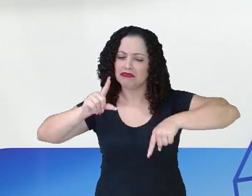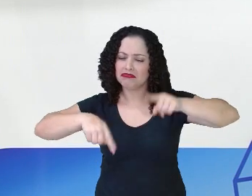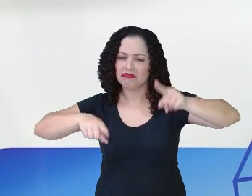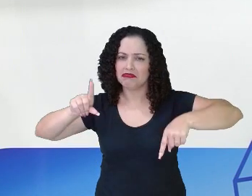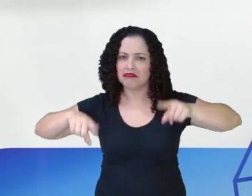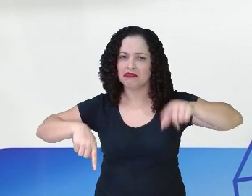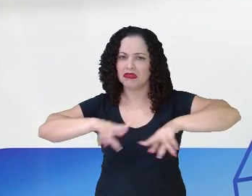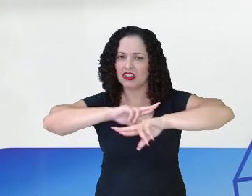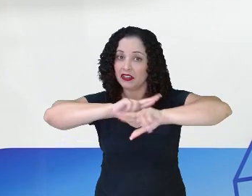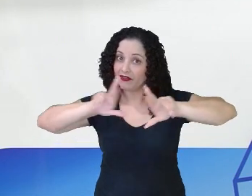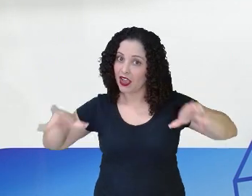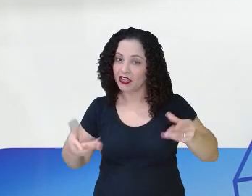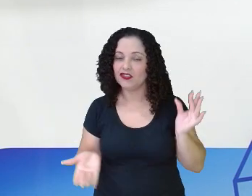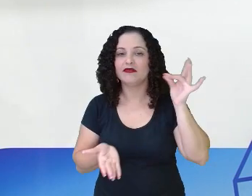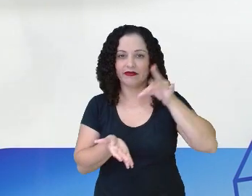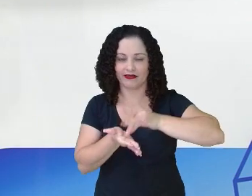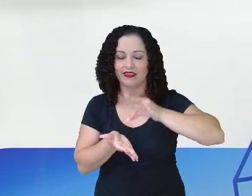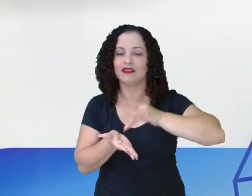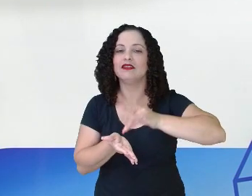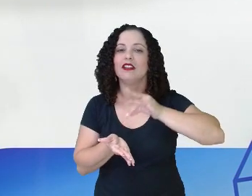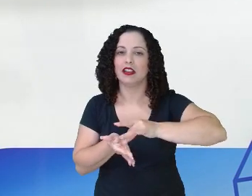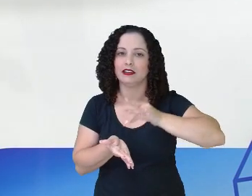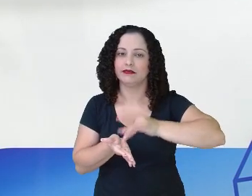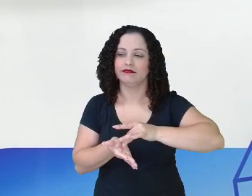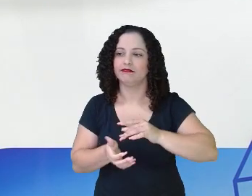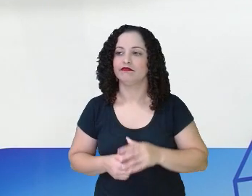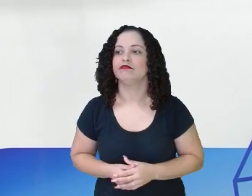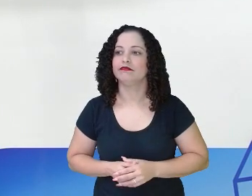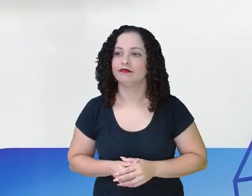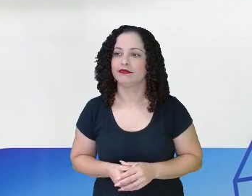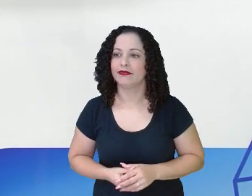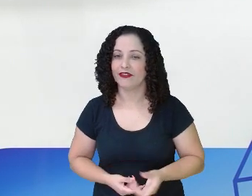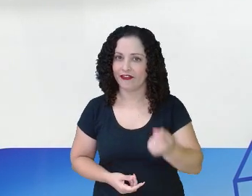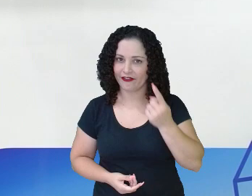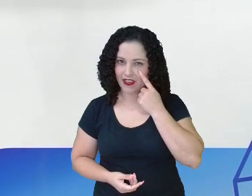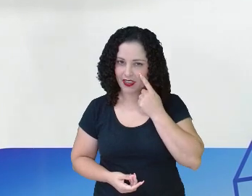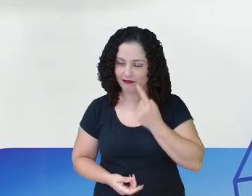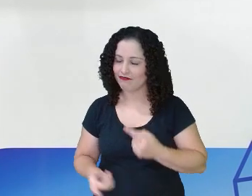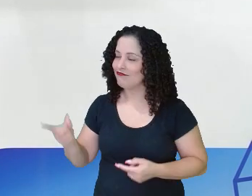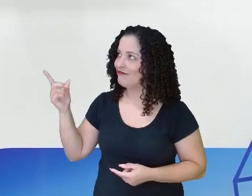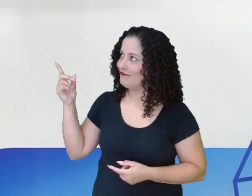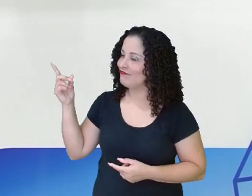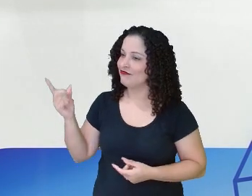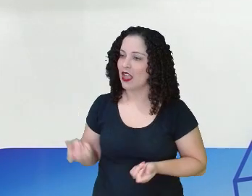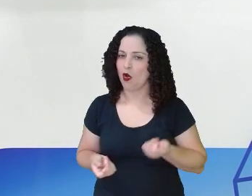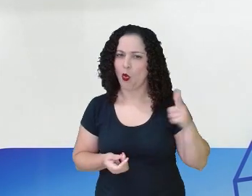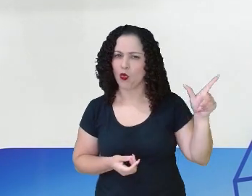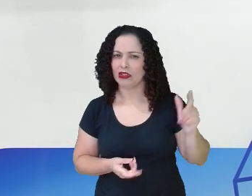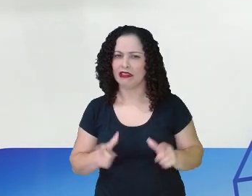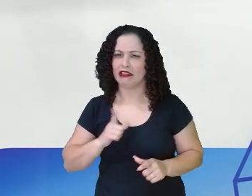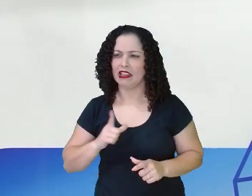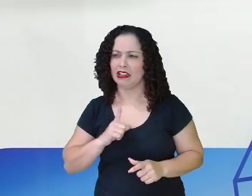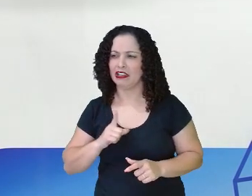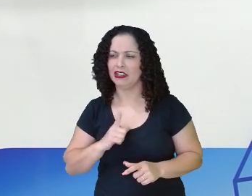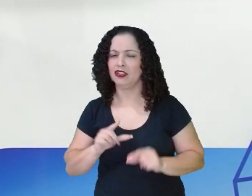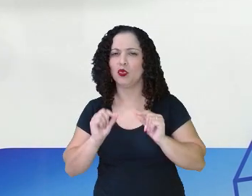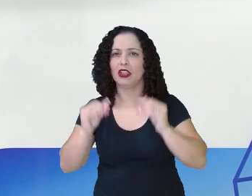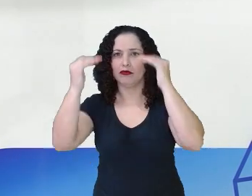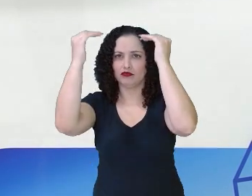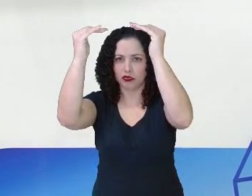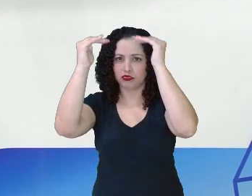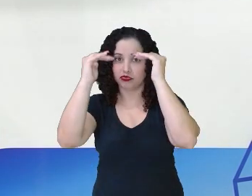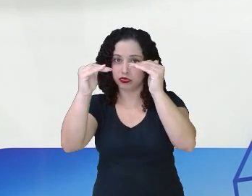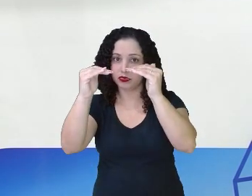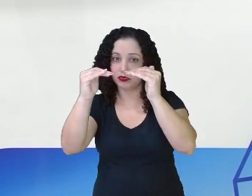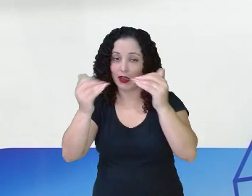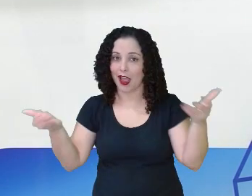É verdade? É verdade. Lembra, nas outras, ó, 2 parcelas. Nessa